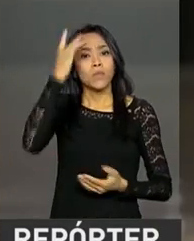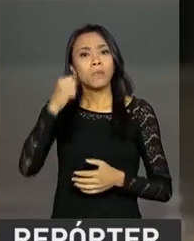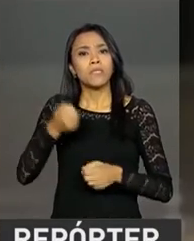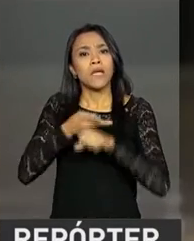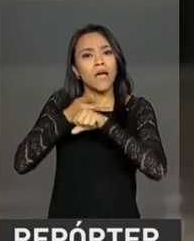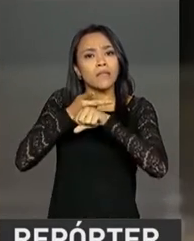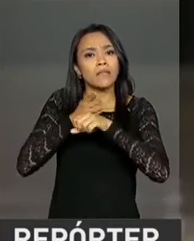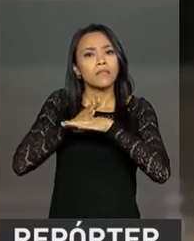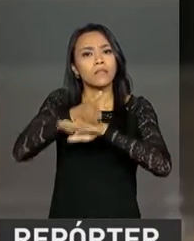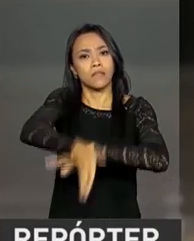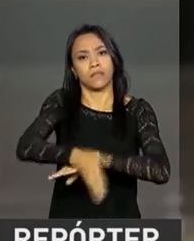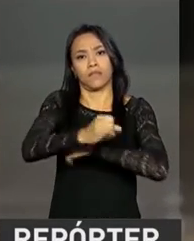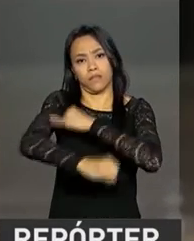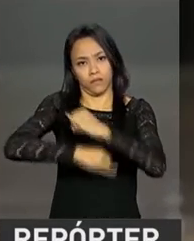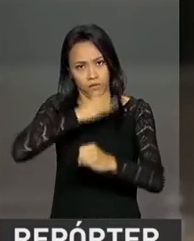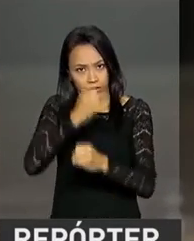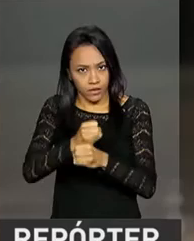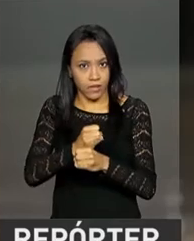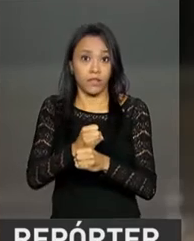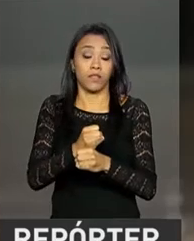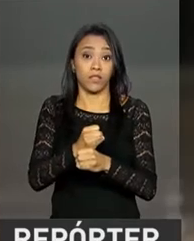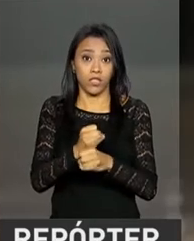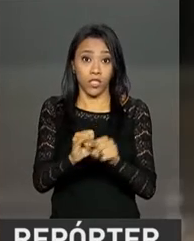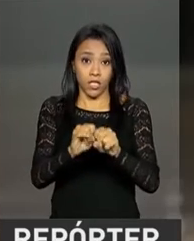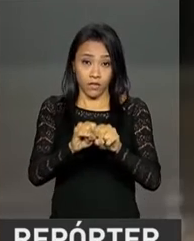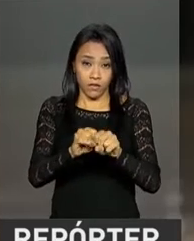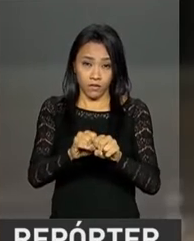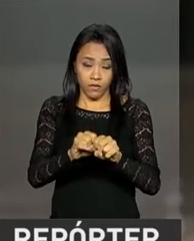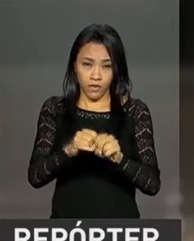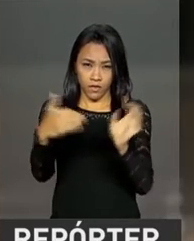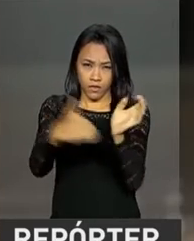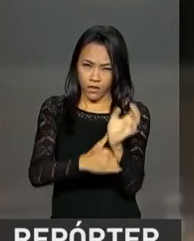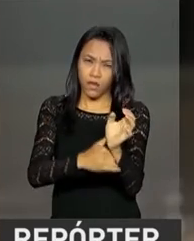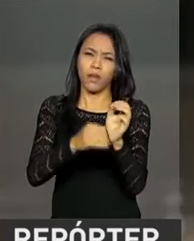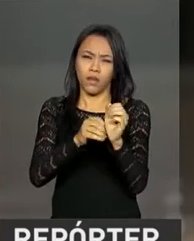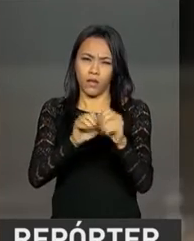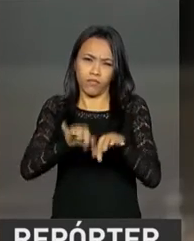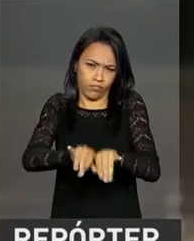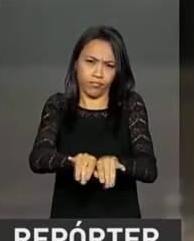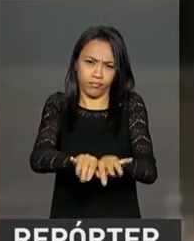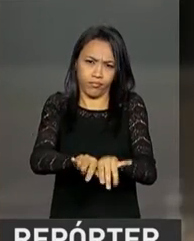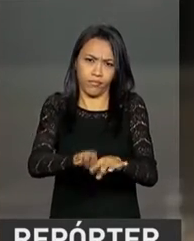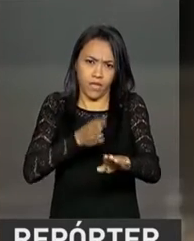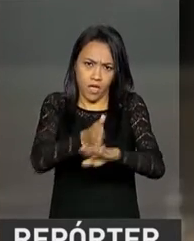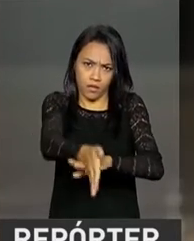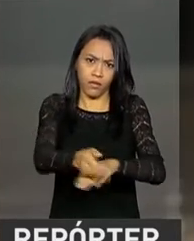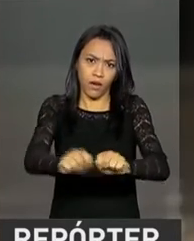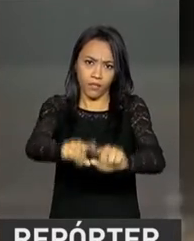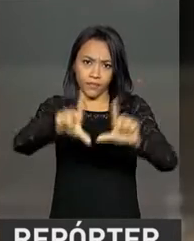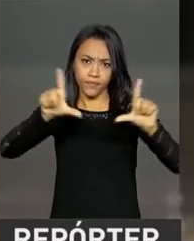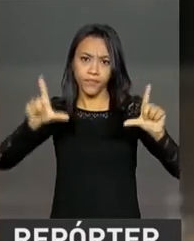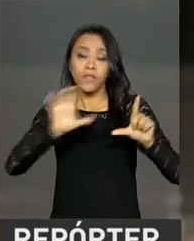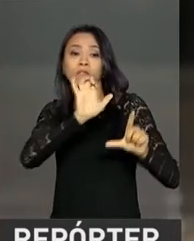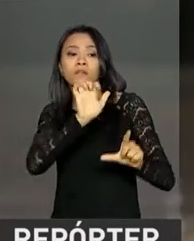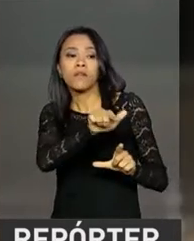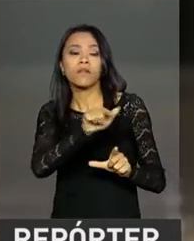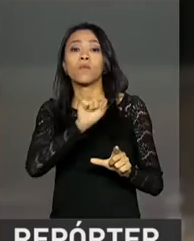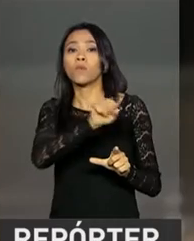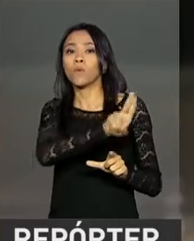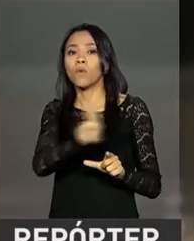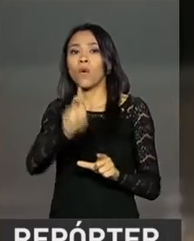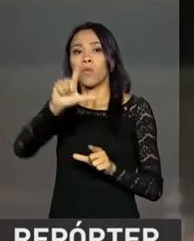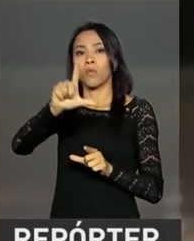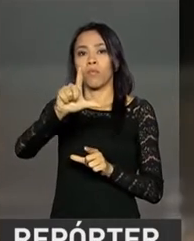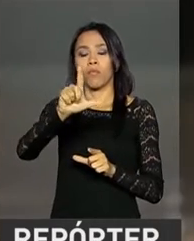o sistema então pela internet é fazer o login no normalmente e acessar a área do boletim e fazer o pedido